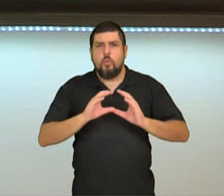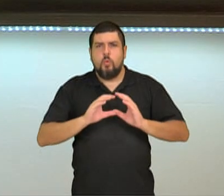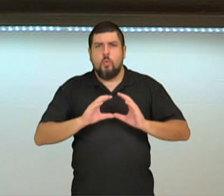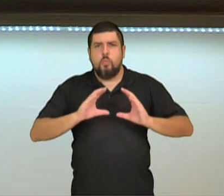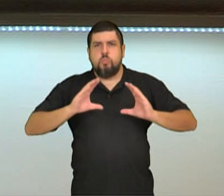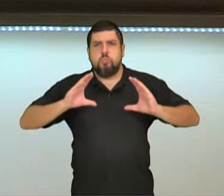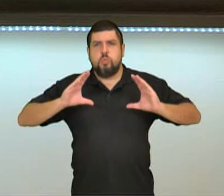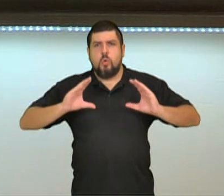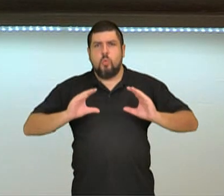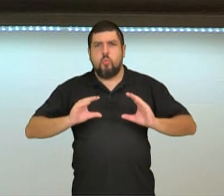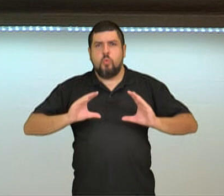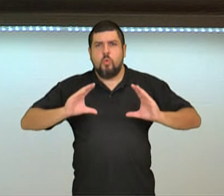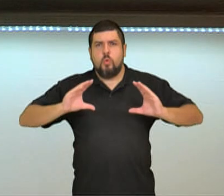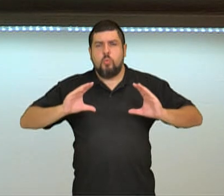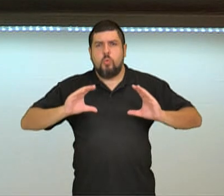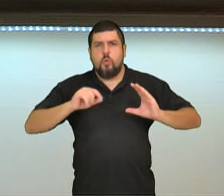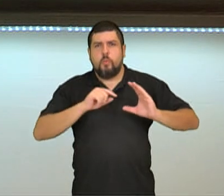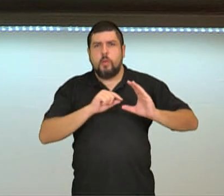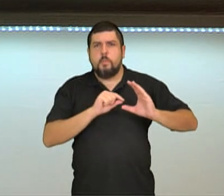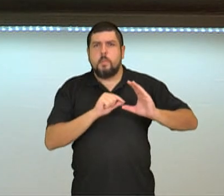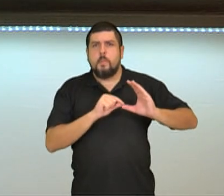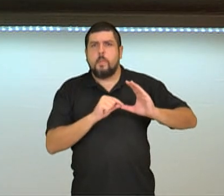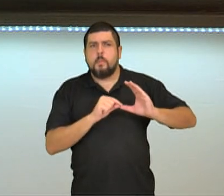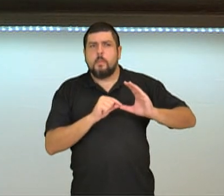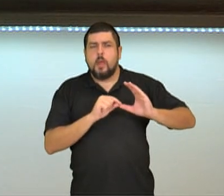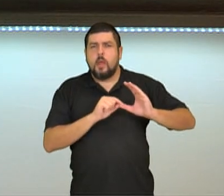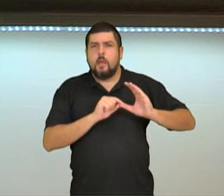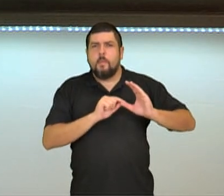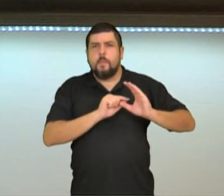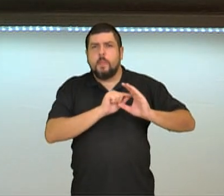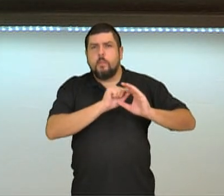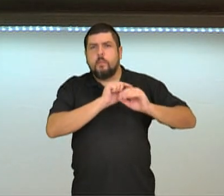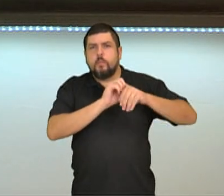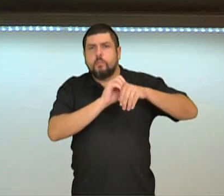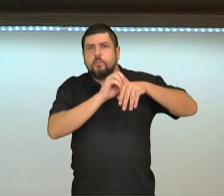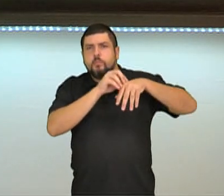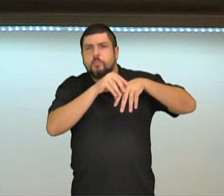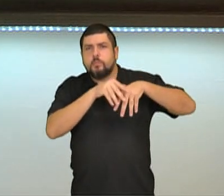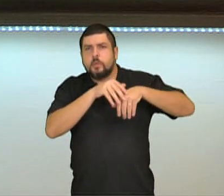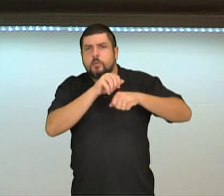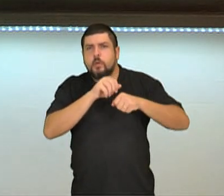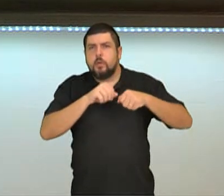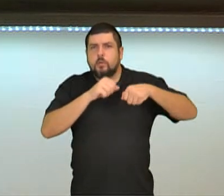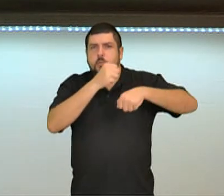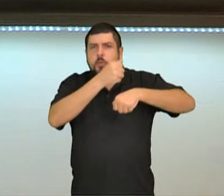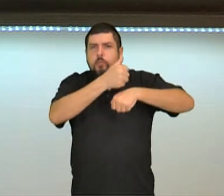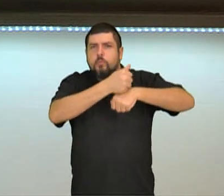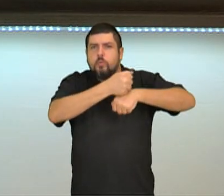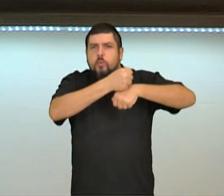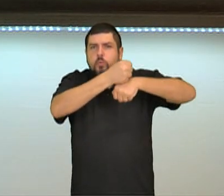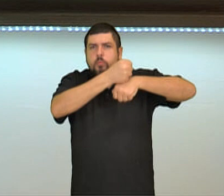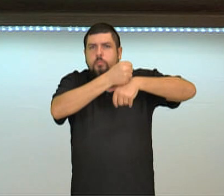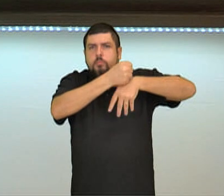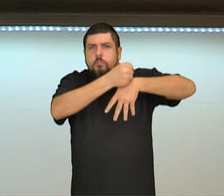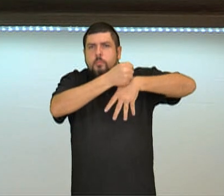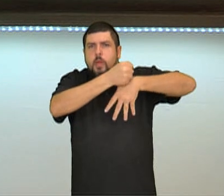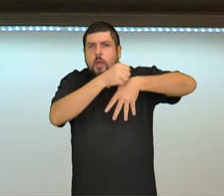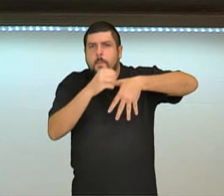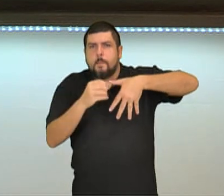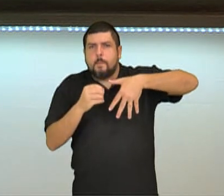dos nossos pulmões. Elas estão lá na pontinha de cada bronquíolo, tá? São como se fossem pequenos